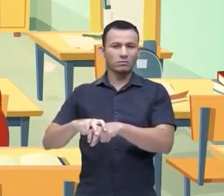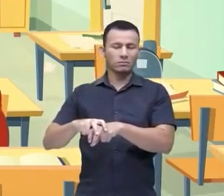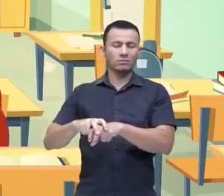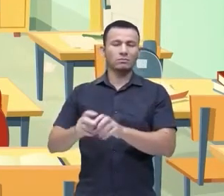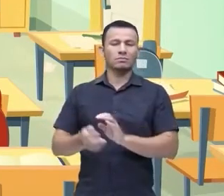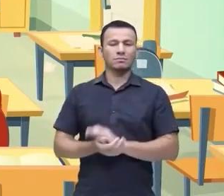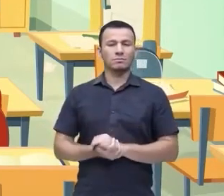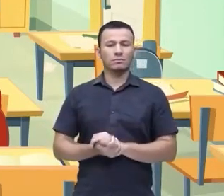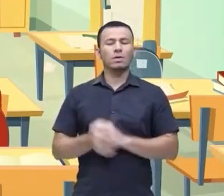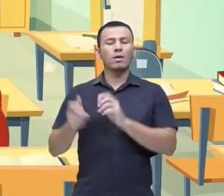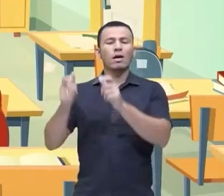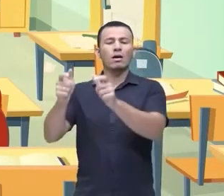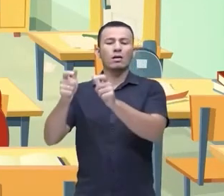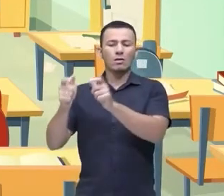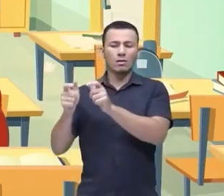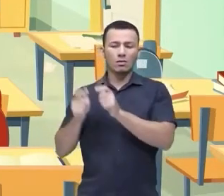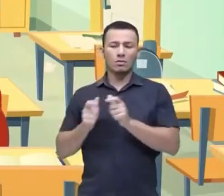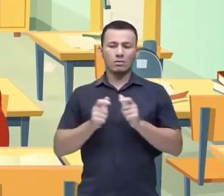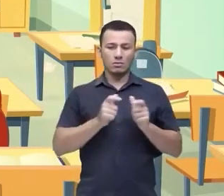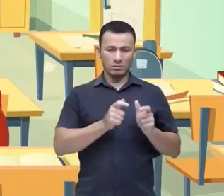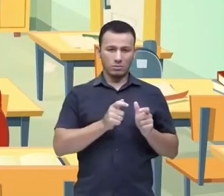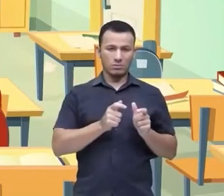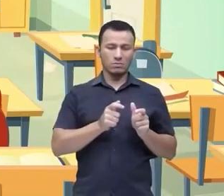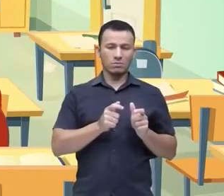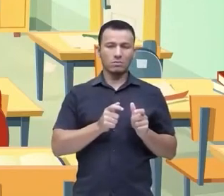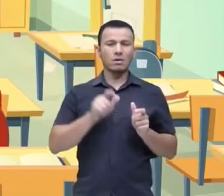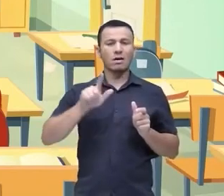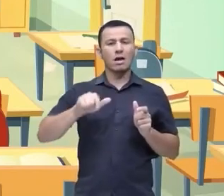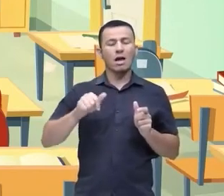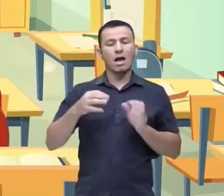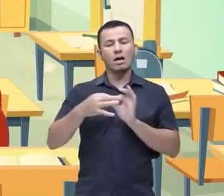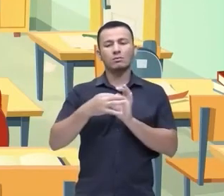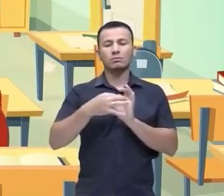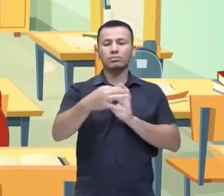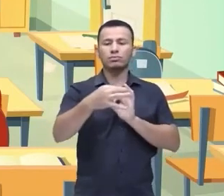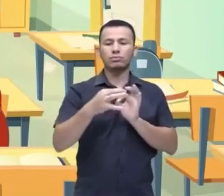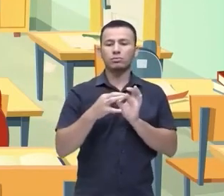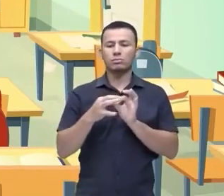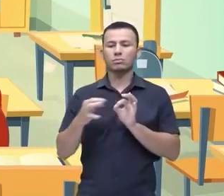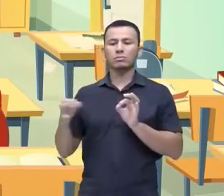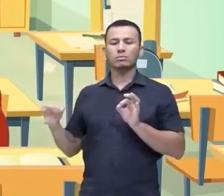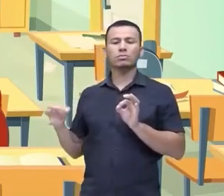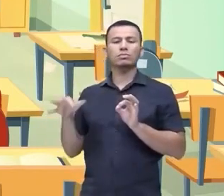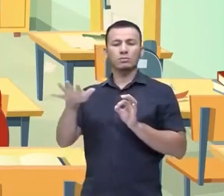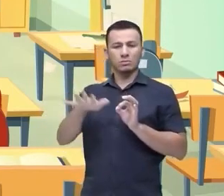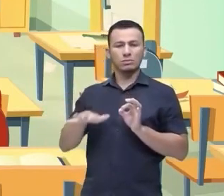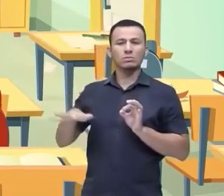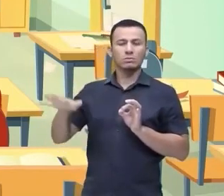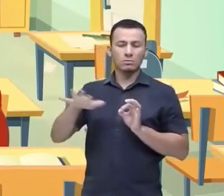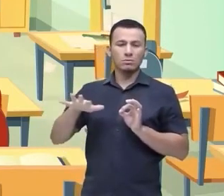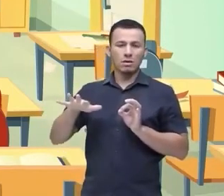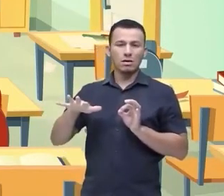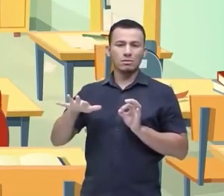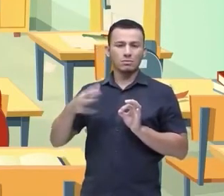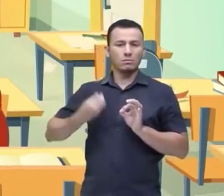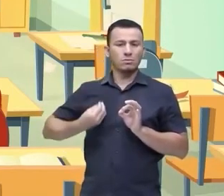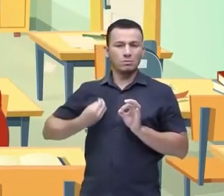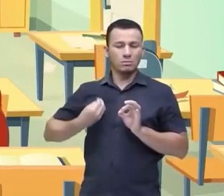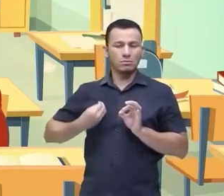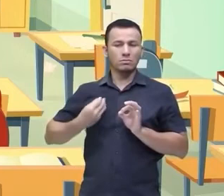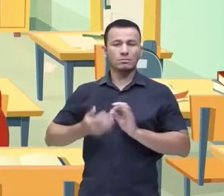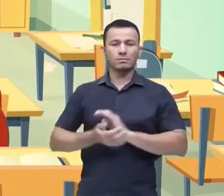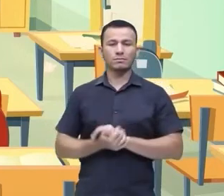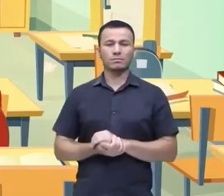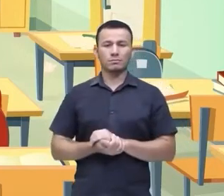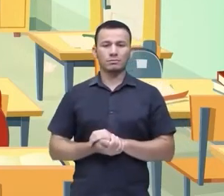essa localização que a gente senta, é a nossa distância, é o nosso espaço que a gente ocupa. Tem gente que já fica